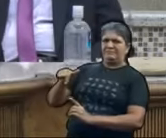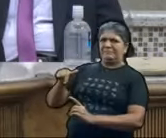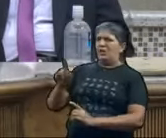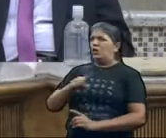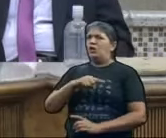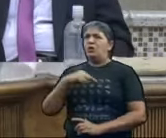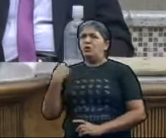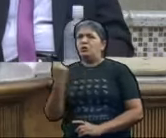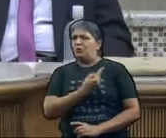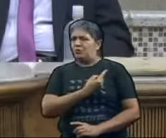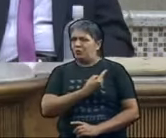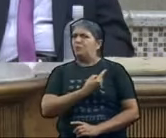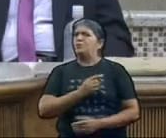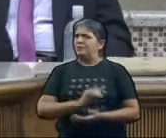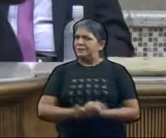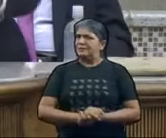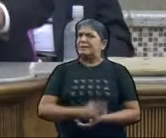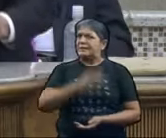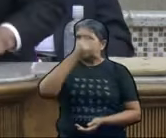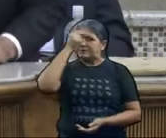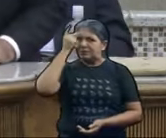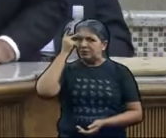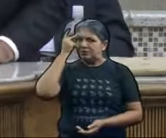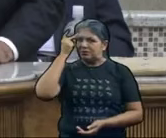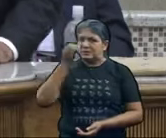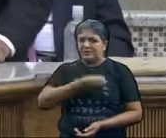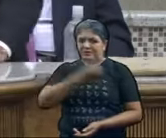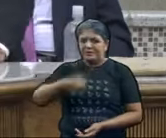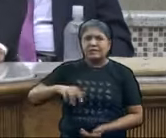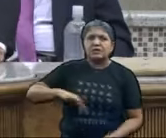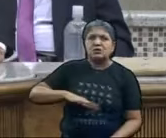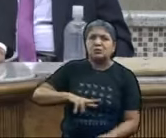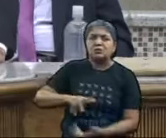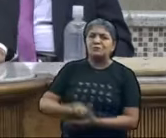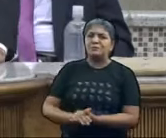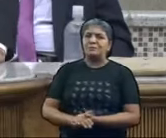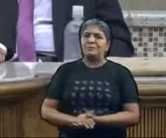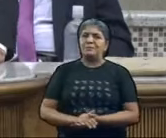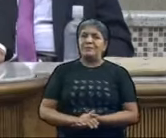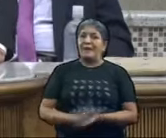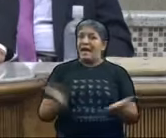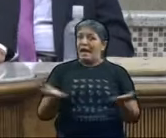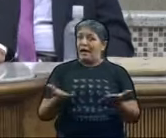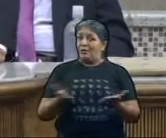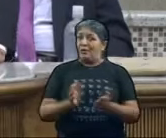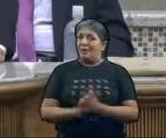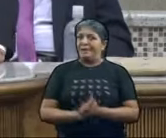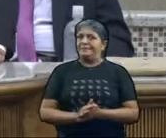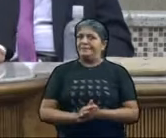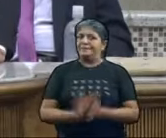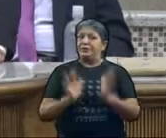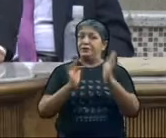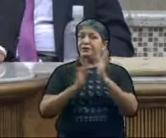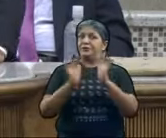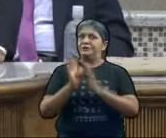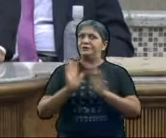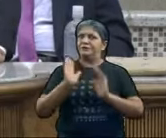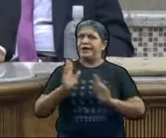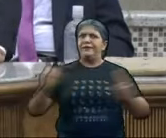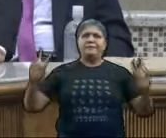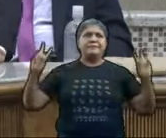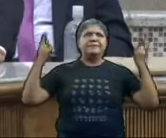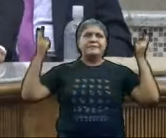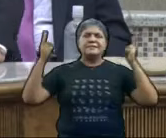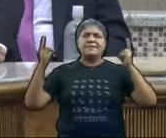terra. Ele já recebeu o seu juízo. Esta, sem dúvida, é a apoteose